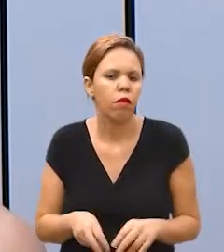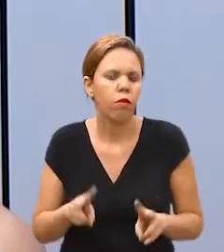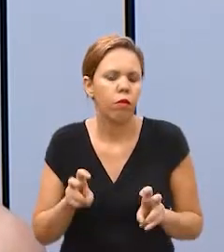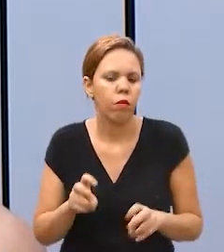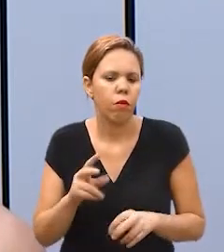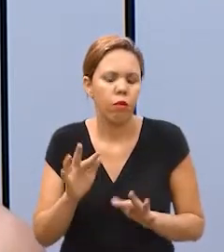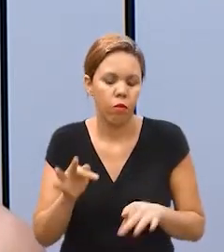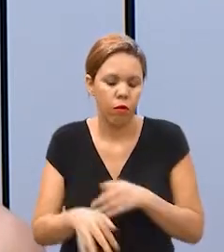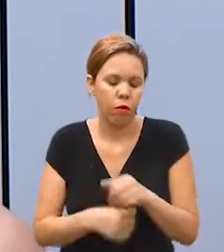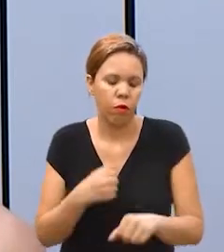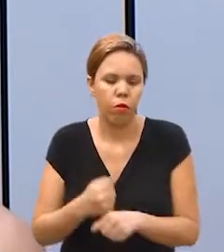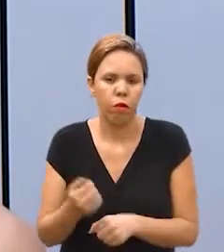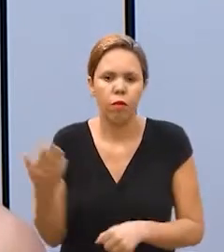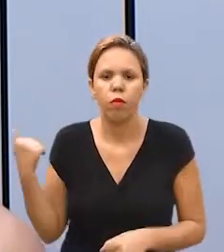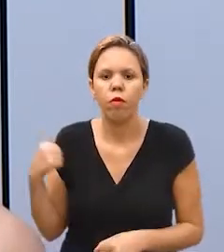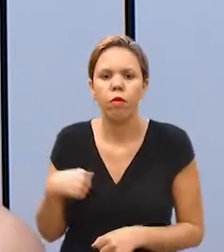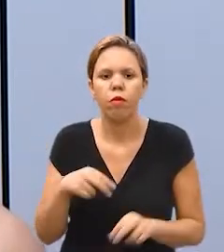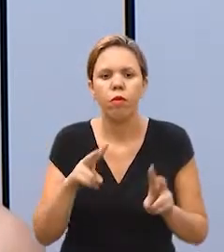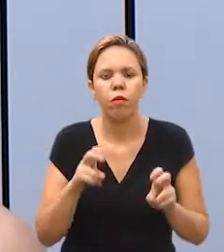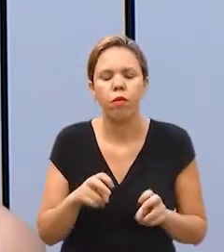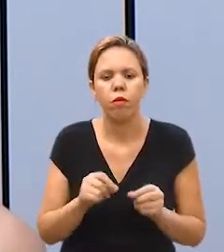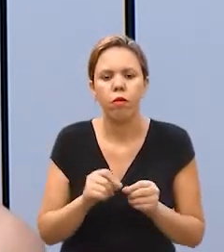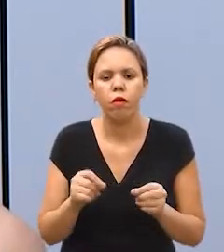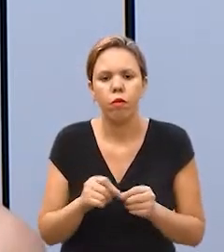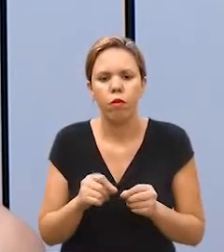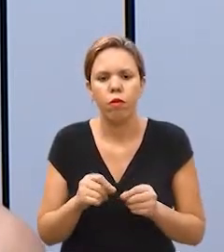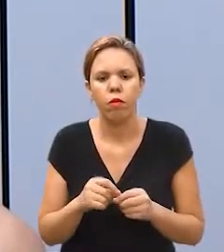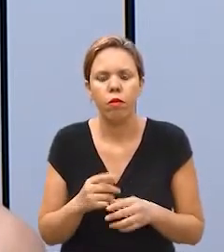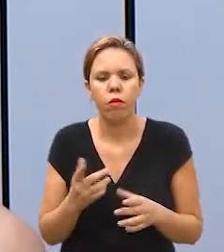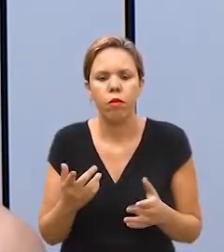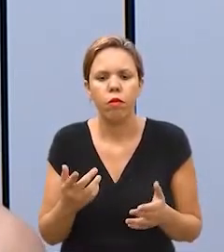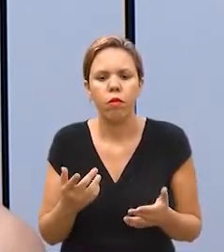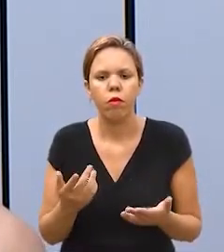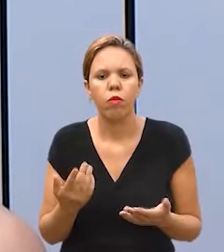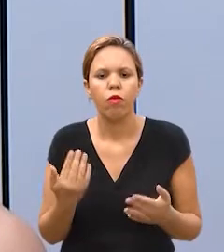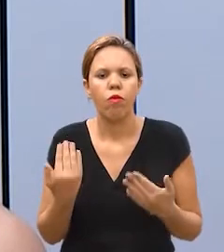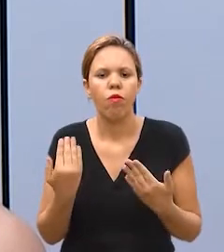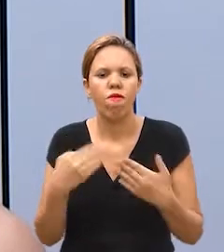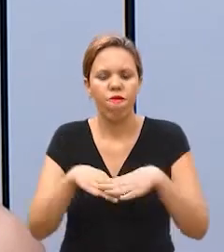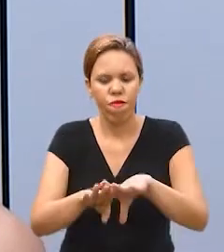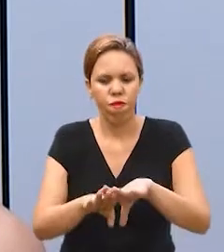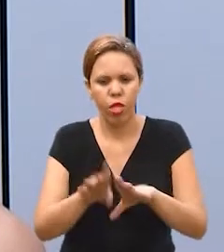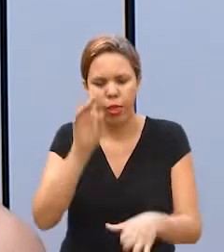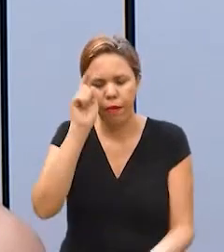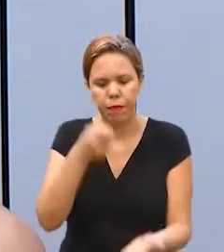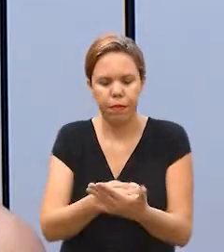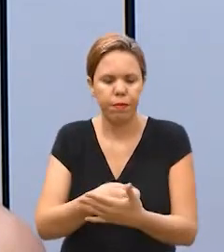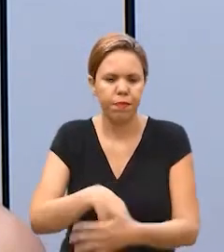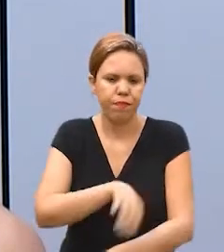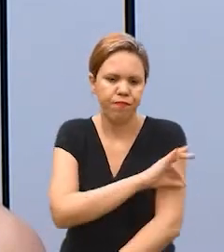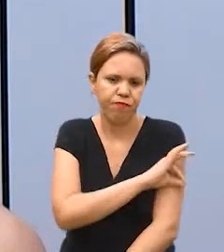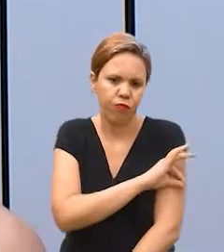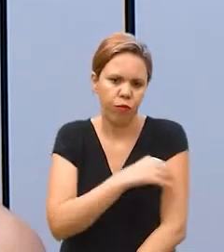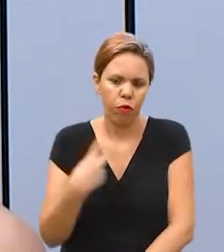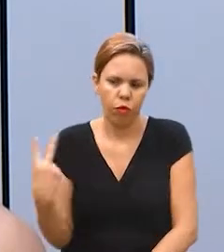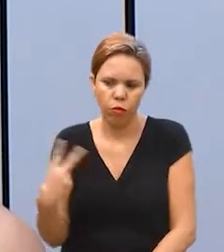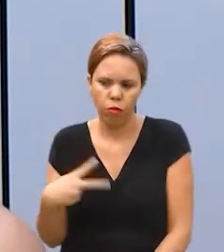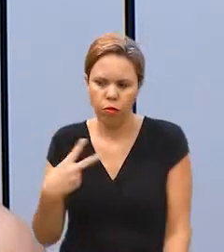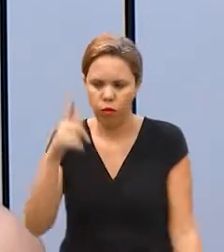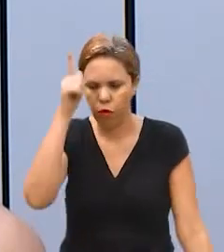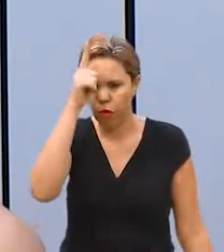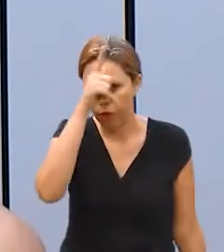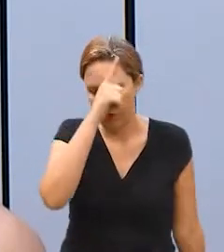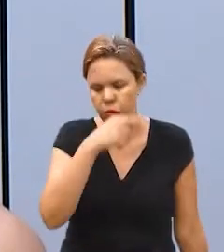passado, que foi um embate que nós tivemos com a decisão da prefeitura, né? Eu e o vereador Gustavo questionamos bastante